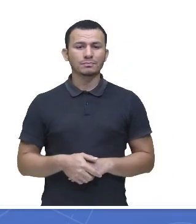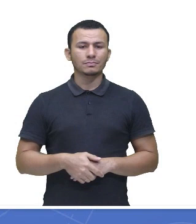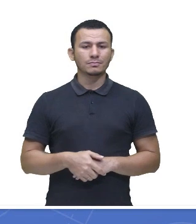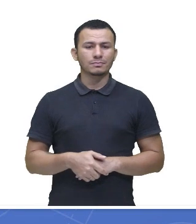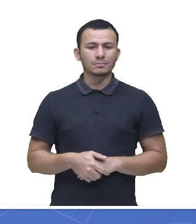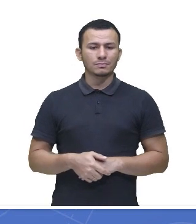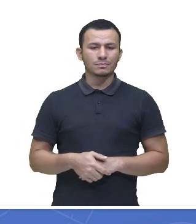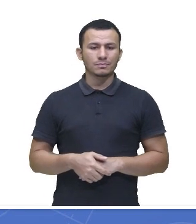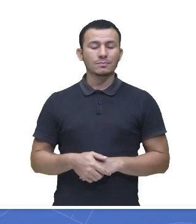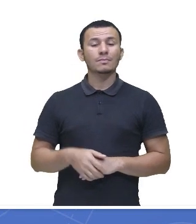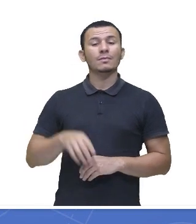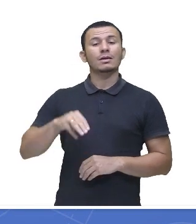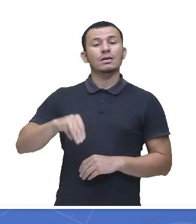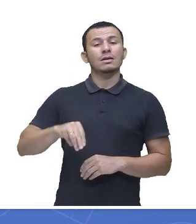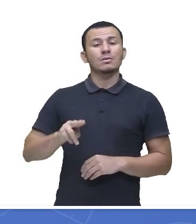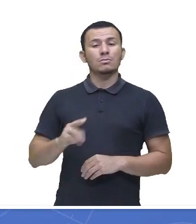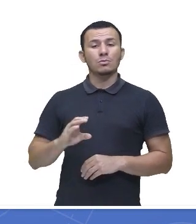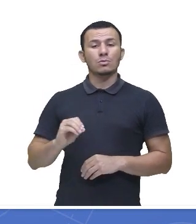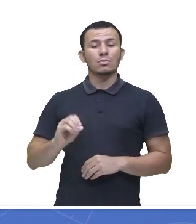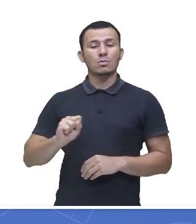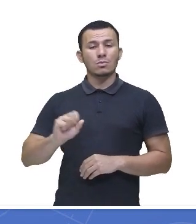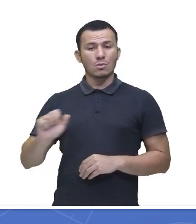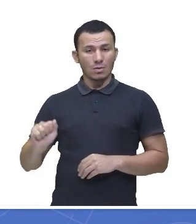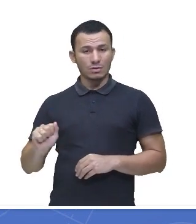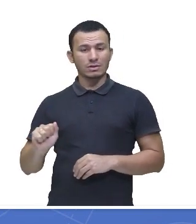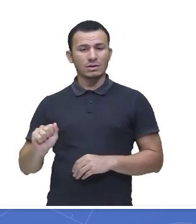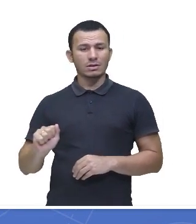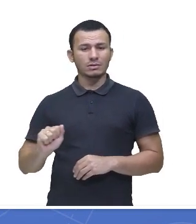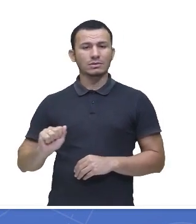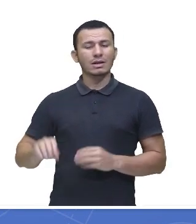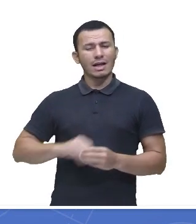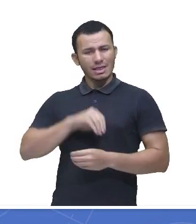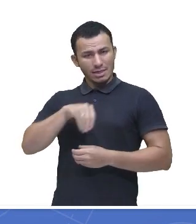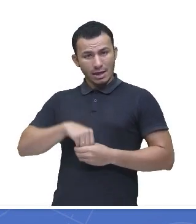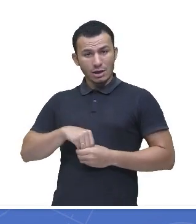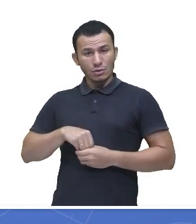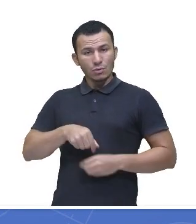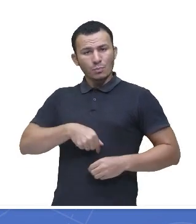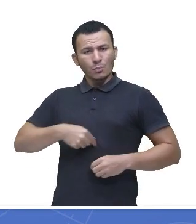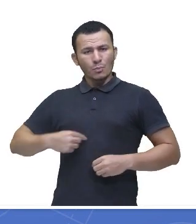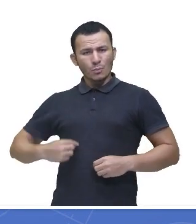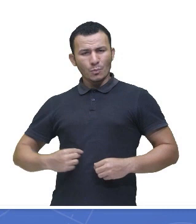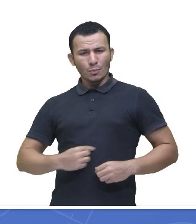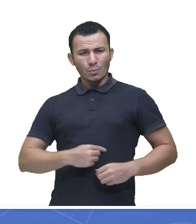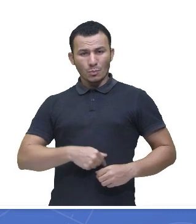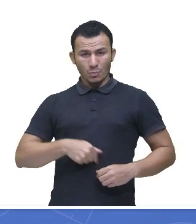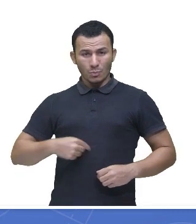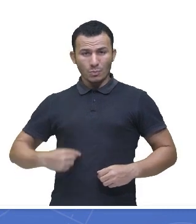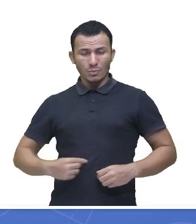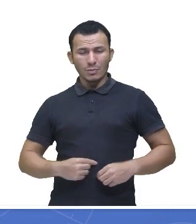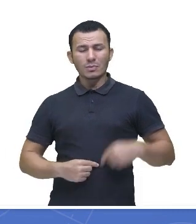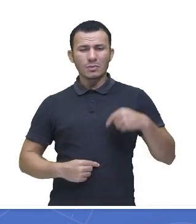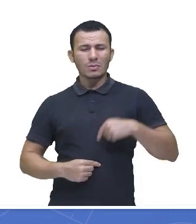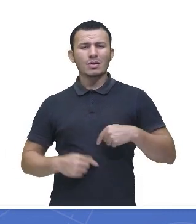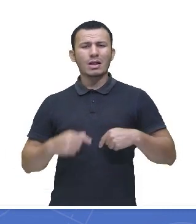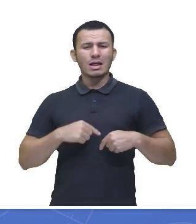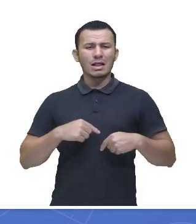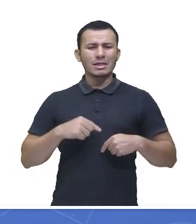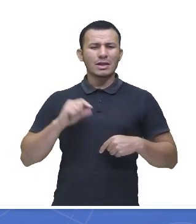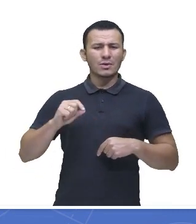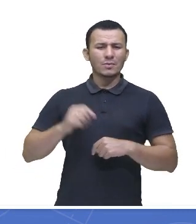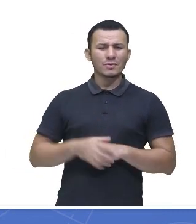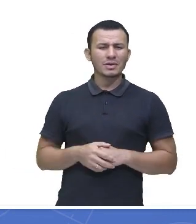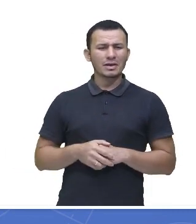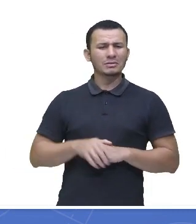entérica é a parte de dentro do meu intestino delgado, entérico é intestino. Apresenta milhões de dobras, chamadas